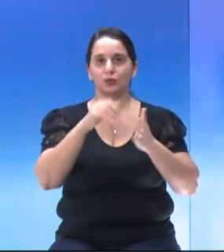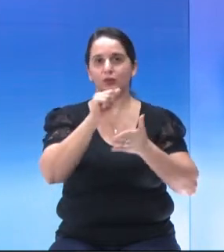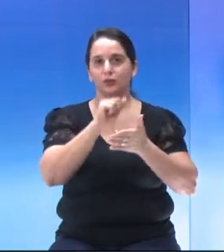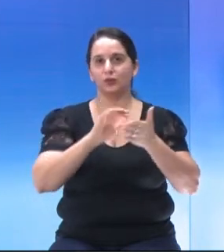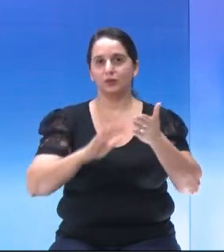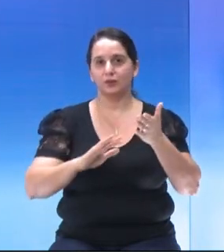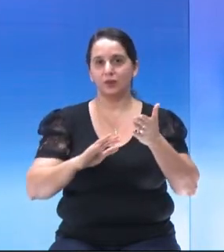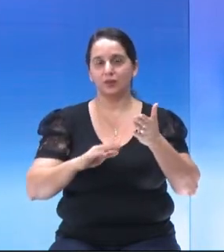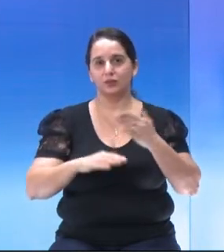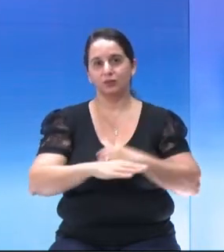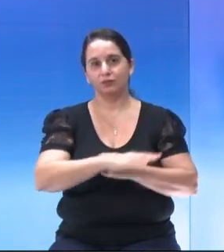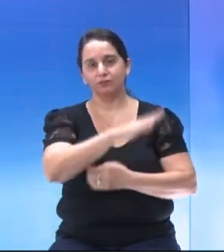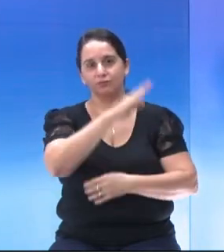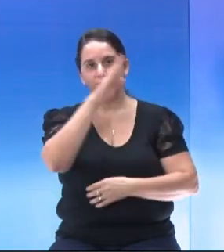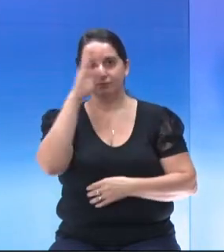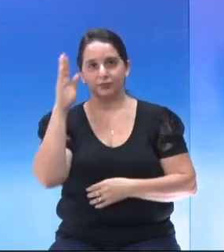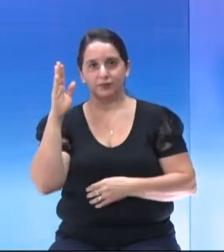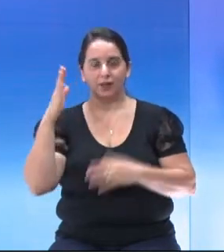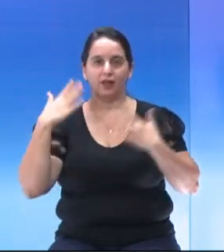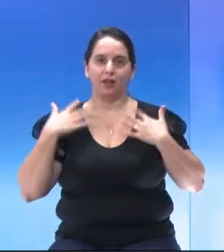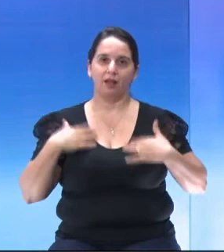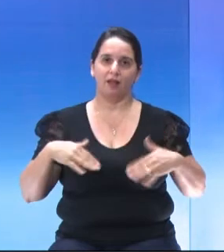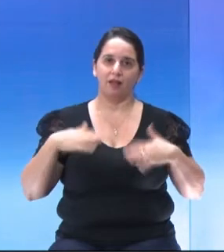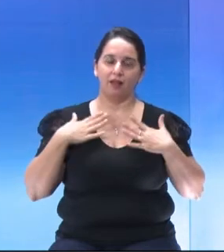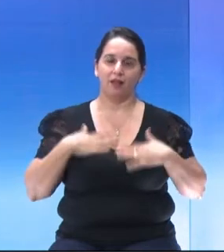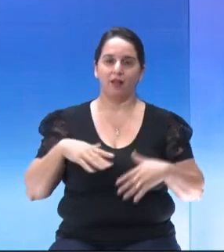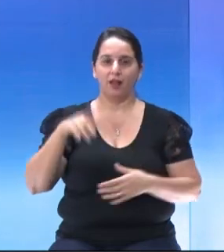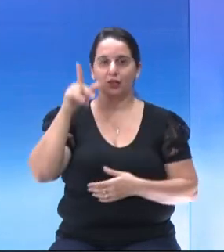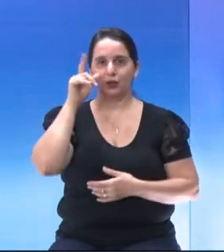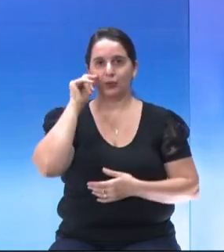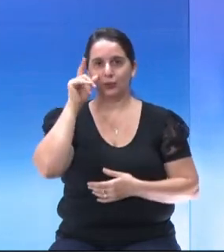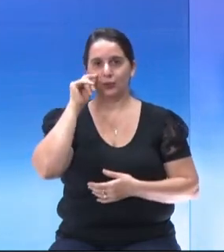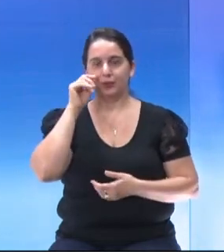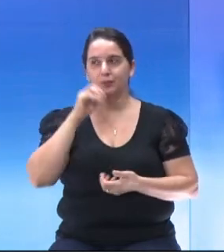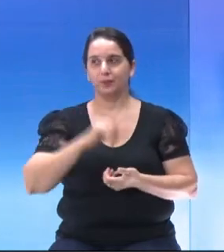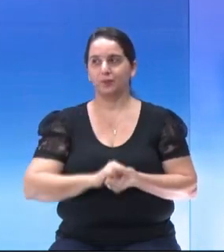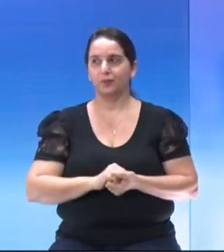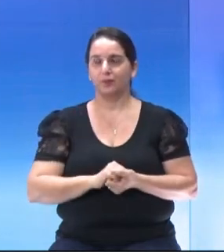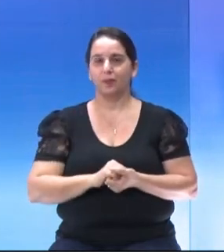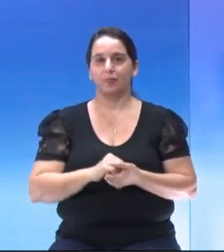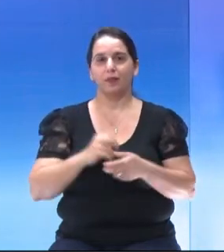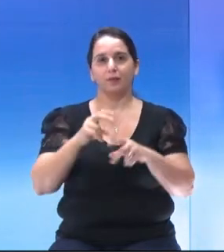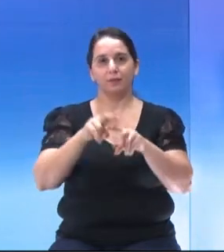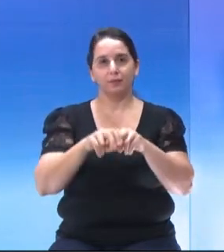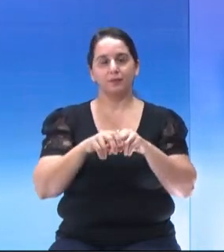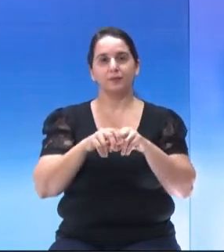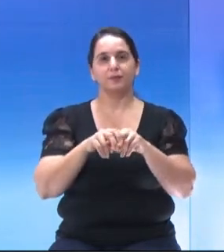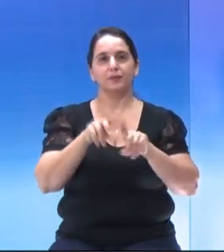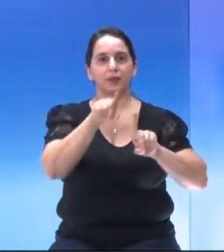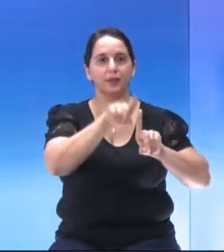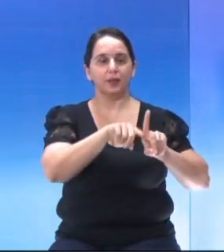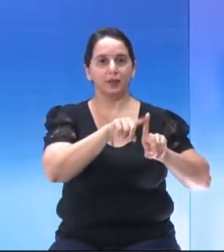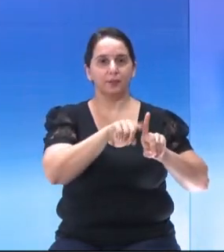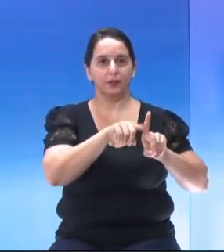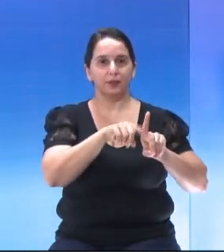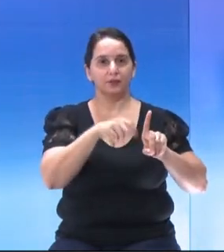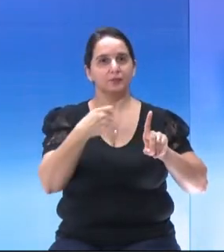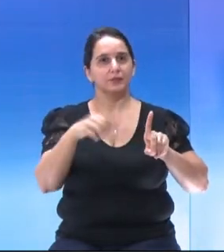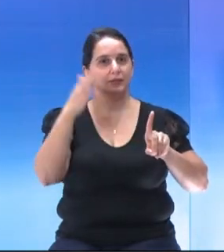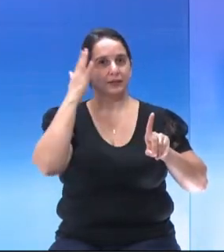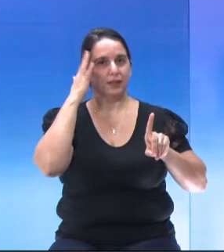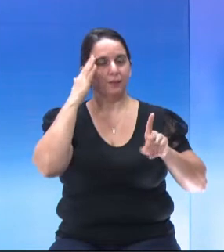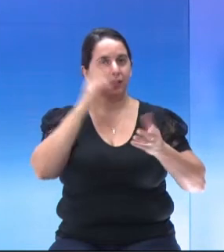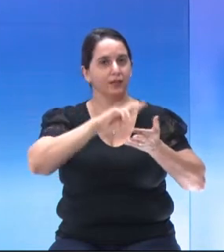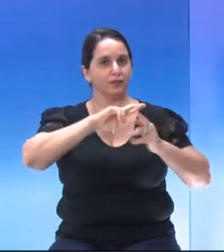atividades. Durante o dia eles ficam para descansar, para dormirem, tá certo? Isso por causa da temperatura, você precisa